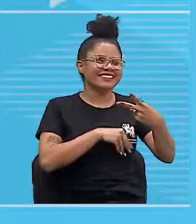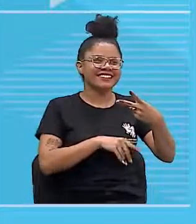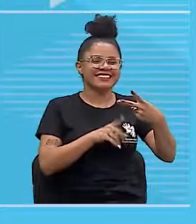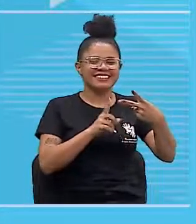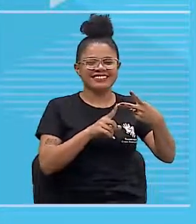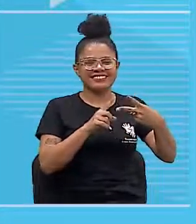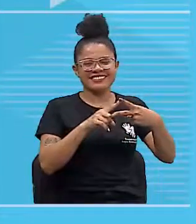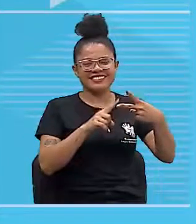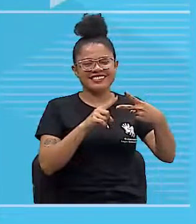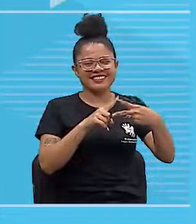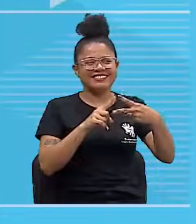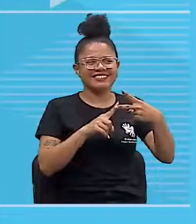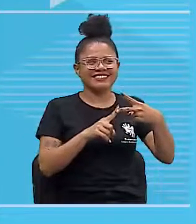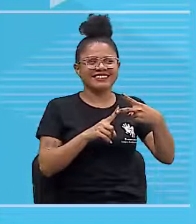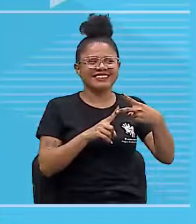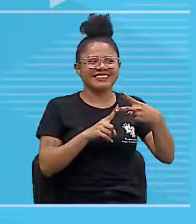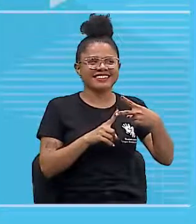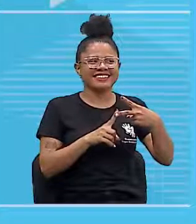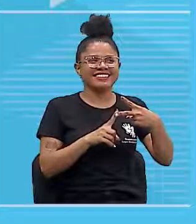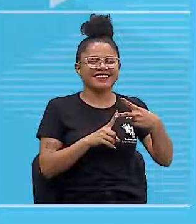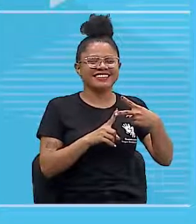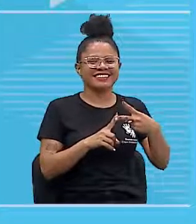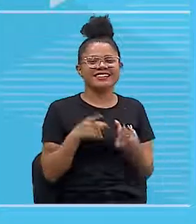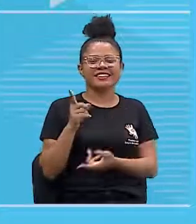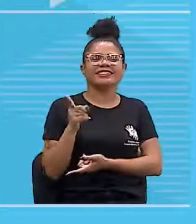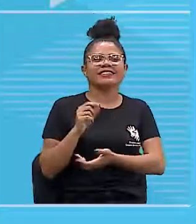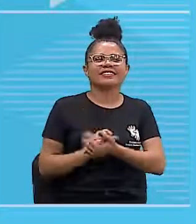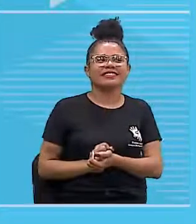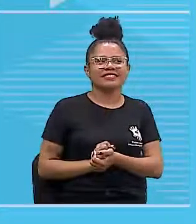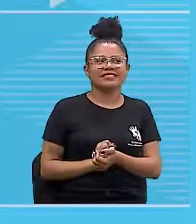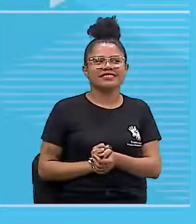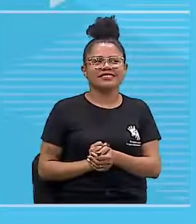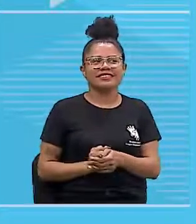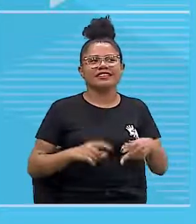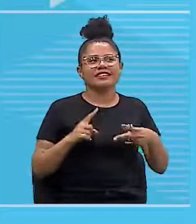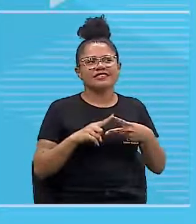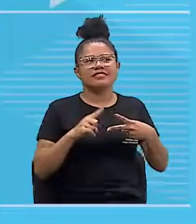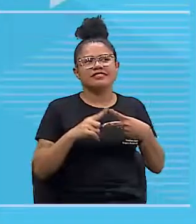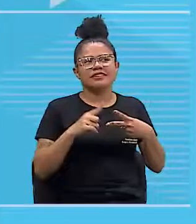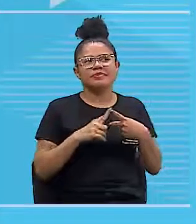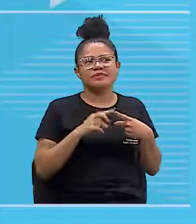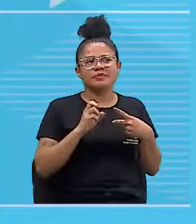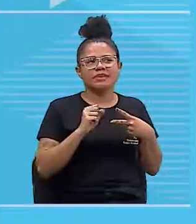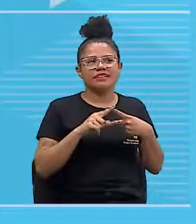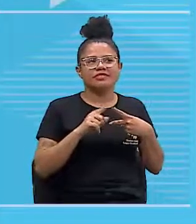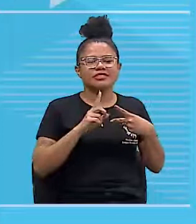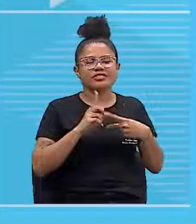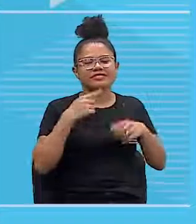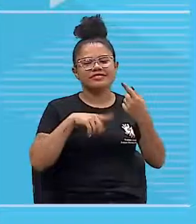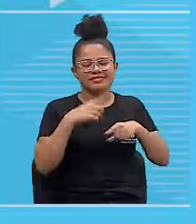déficit dívida você está em superávit Joyce ou está em déficit Joyce